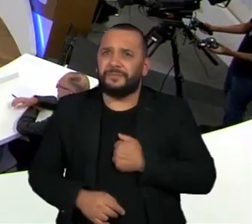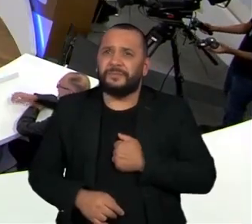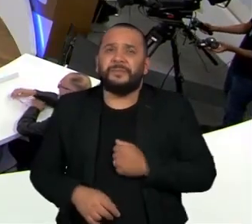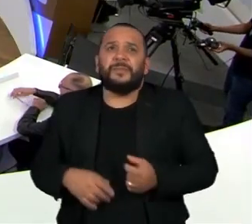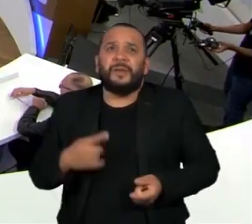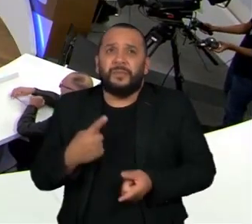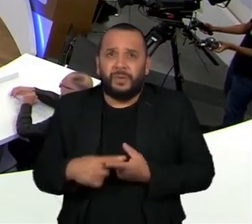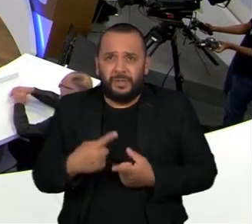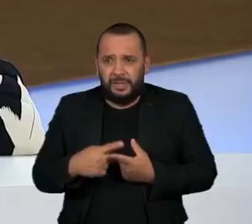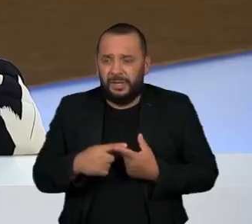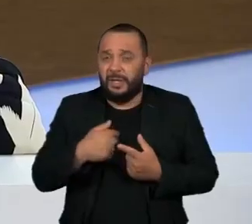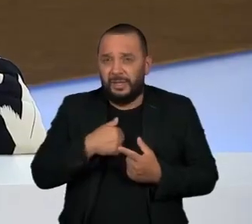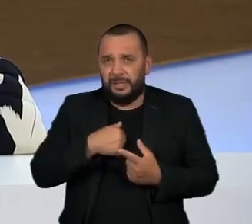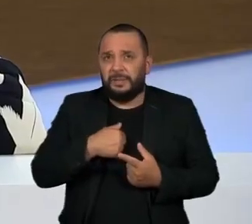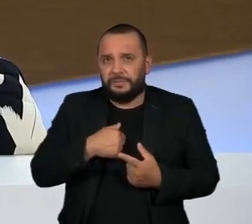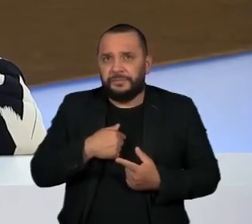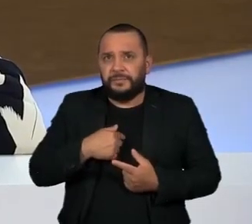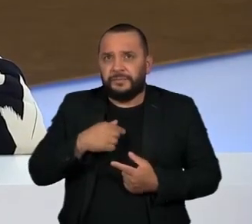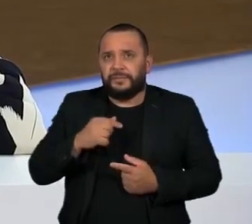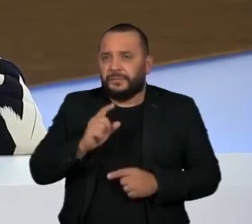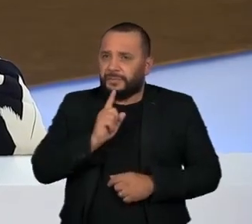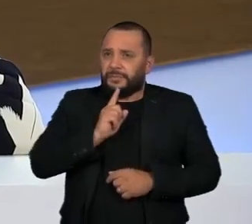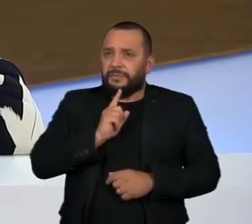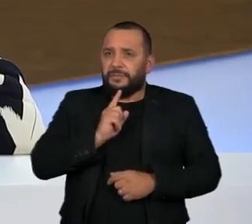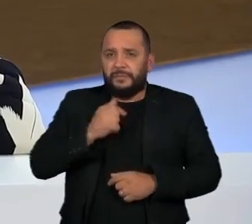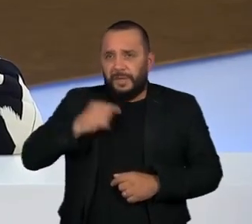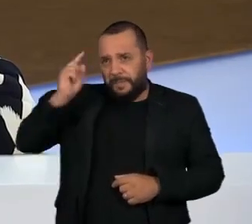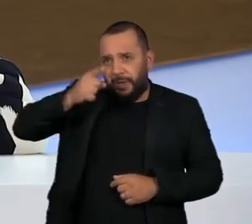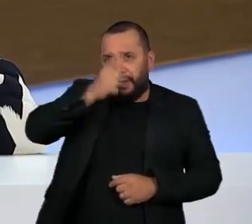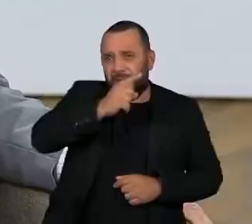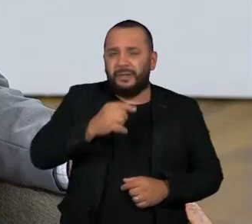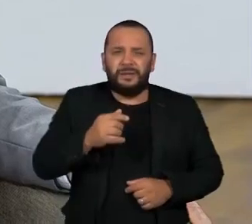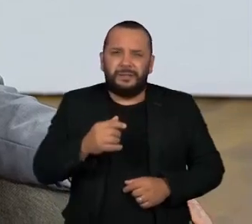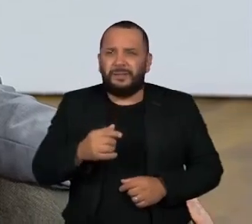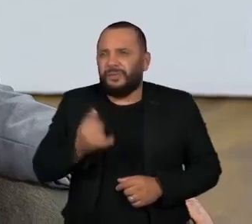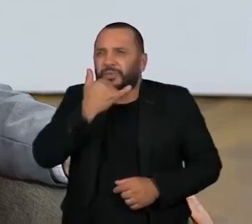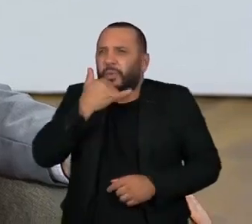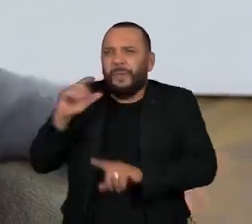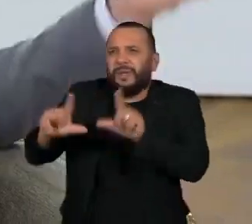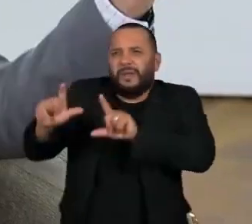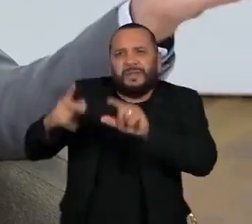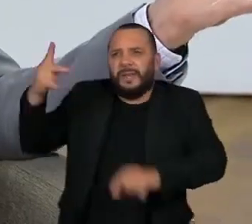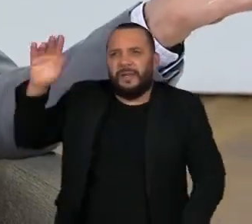do Silvio realmente é muito centralizador não porque a televisão